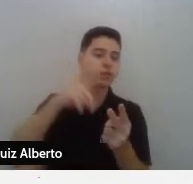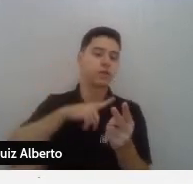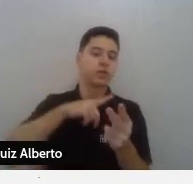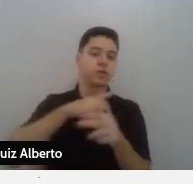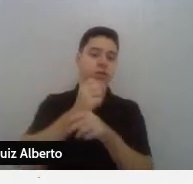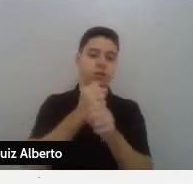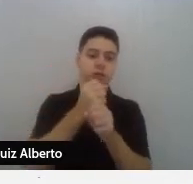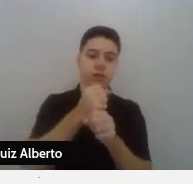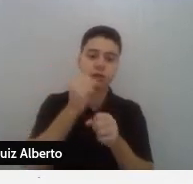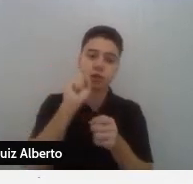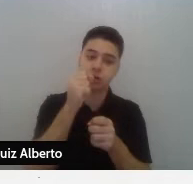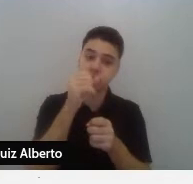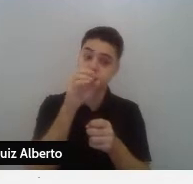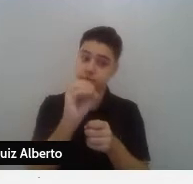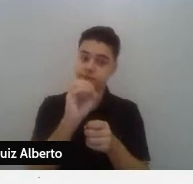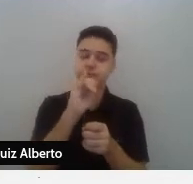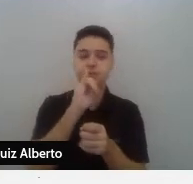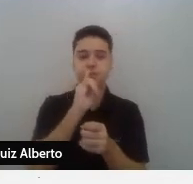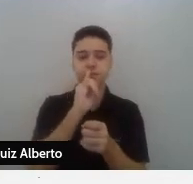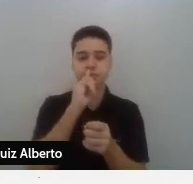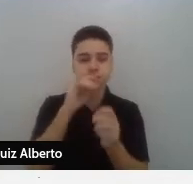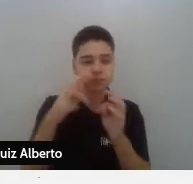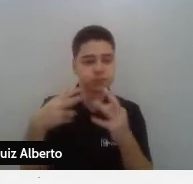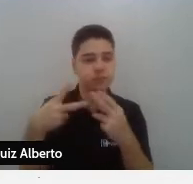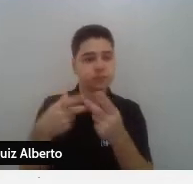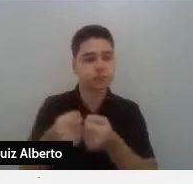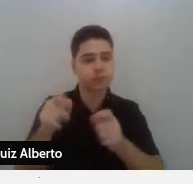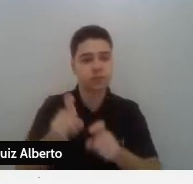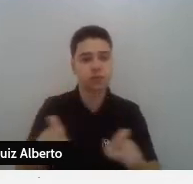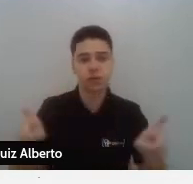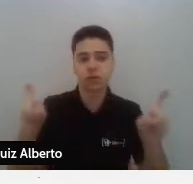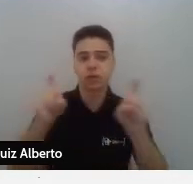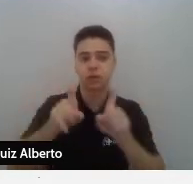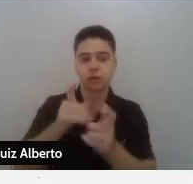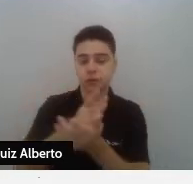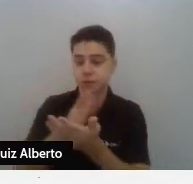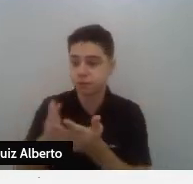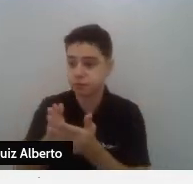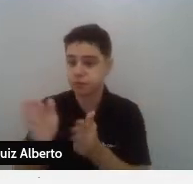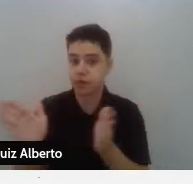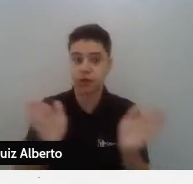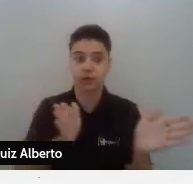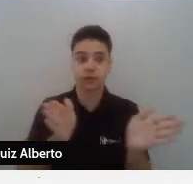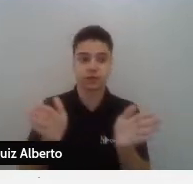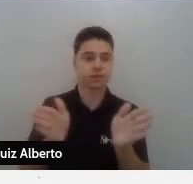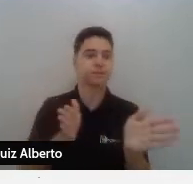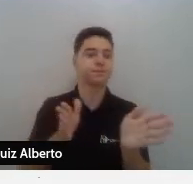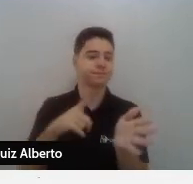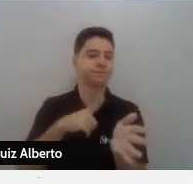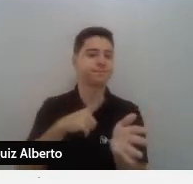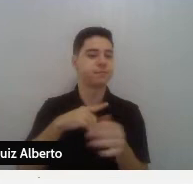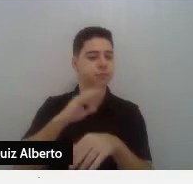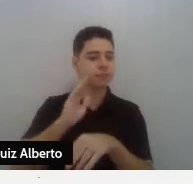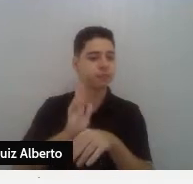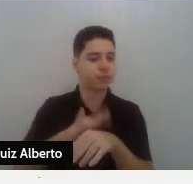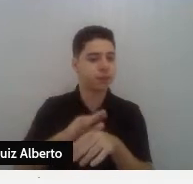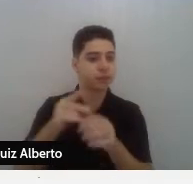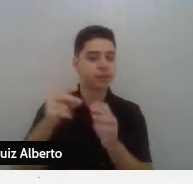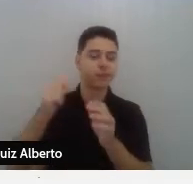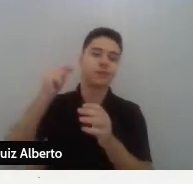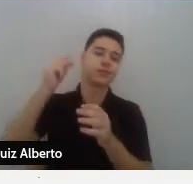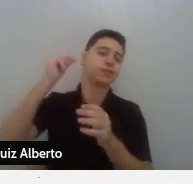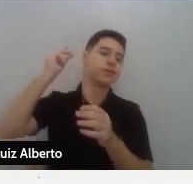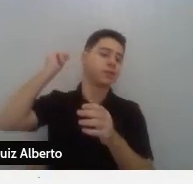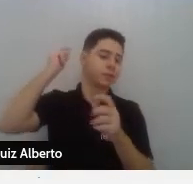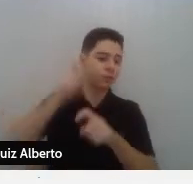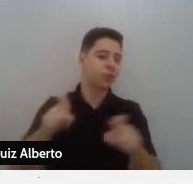80, quando os computadores começam a ser mais acessíveis, né? Os microcomputadores. Que antes os computadores, no